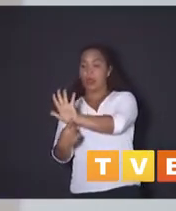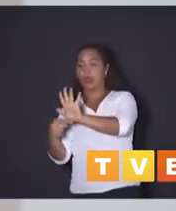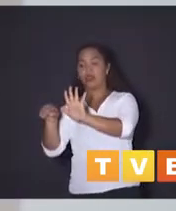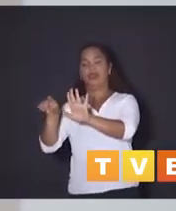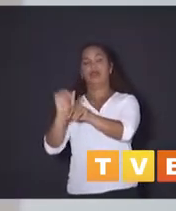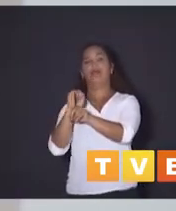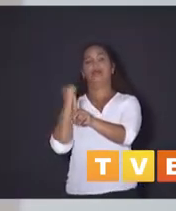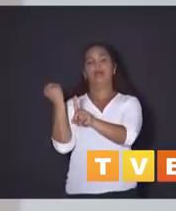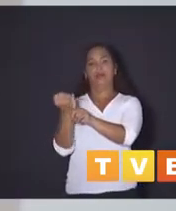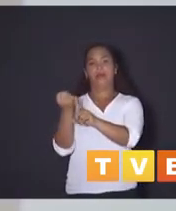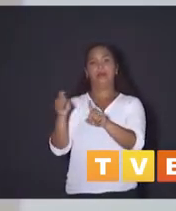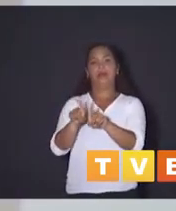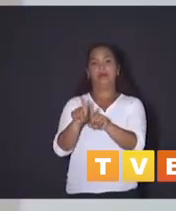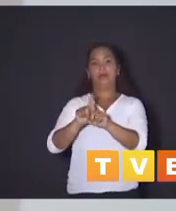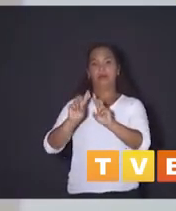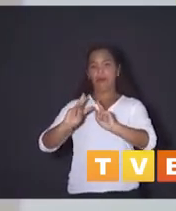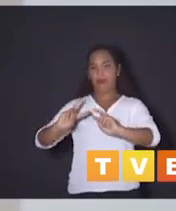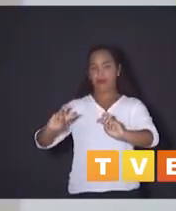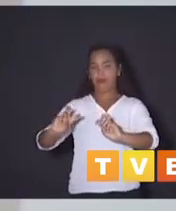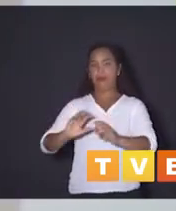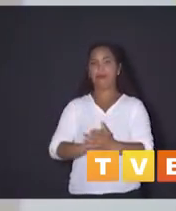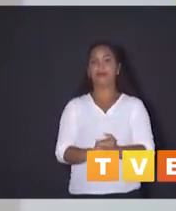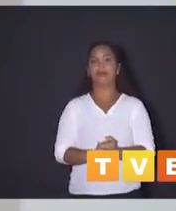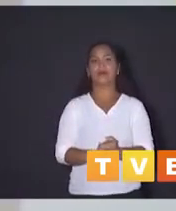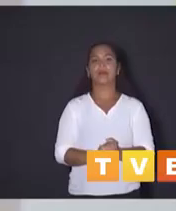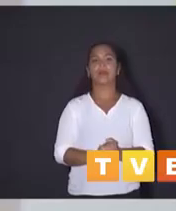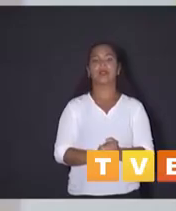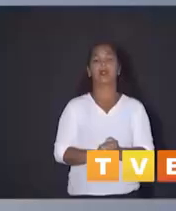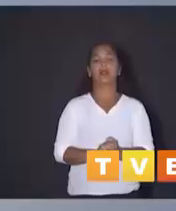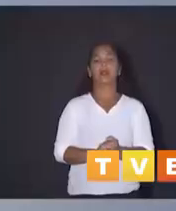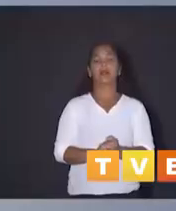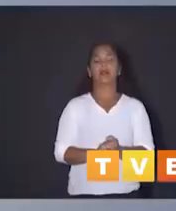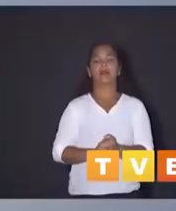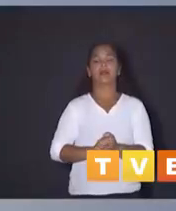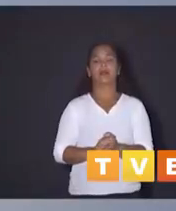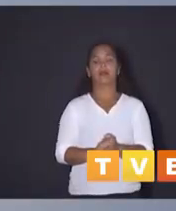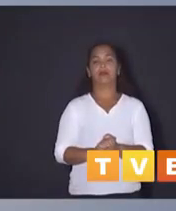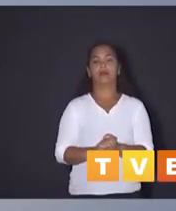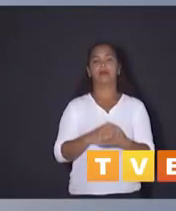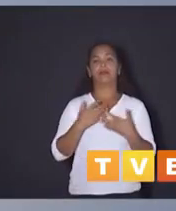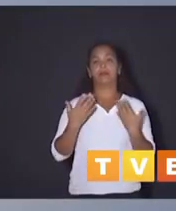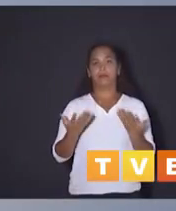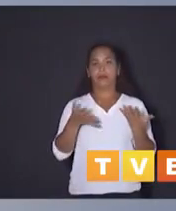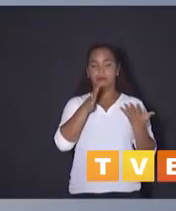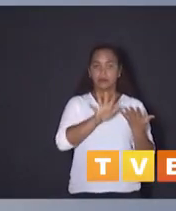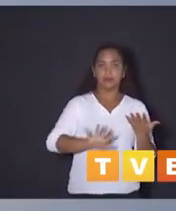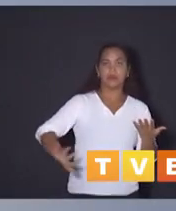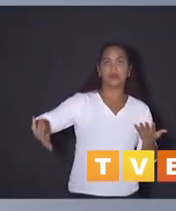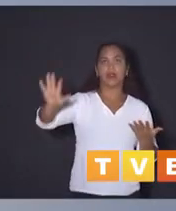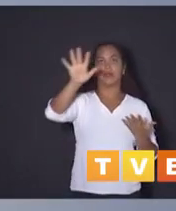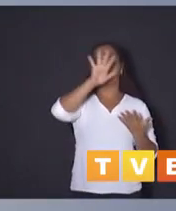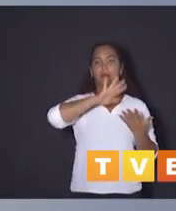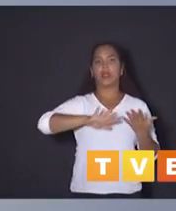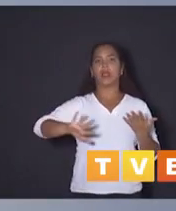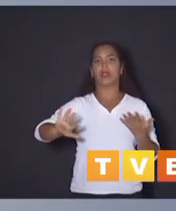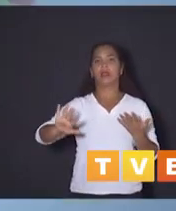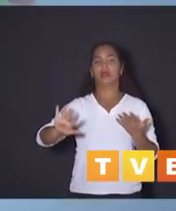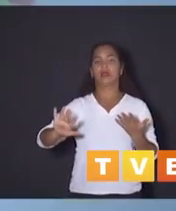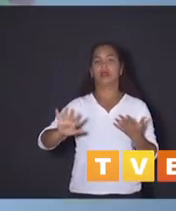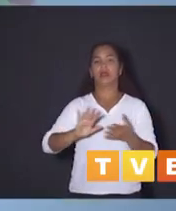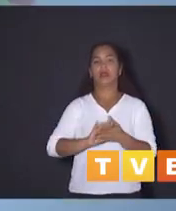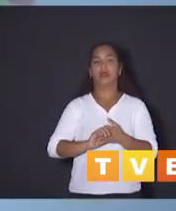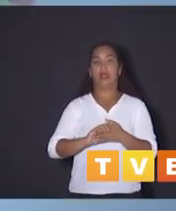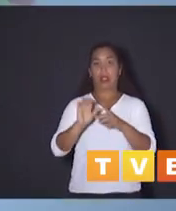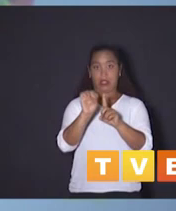vive e eu queria é é ampliar um pouco isso de forma geral a nós a